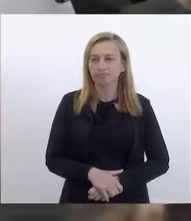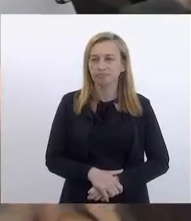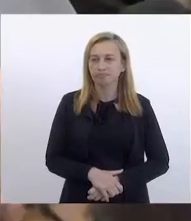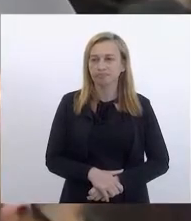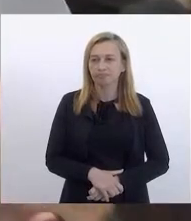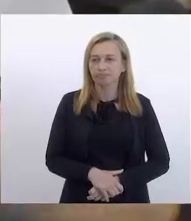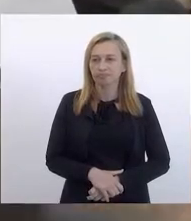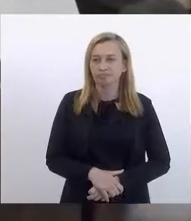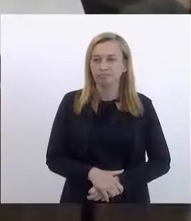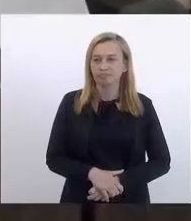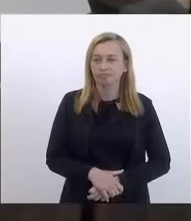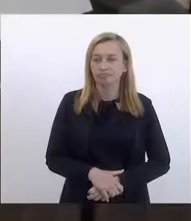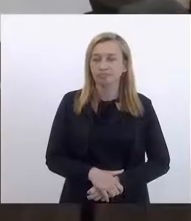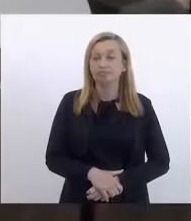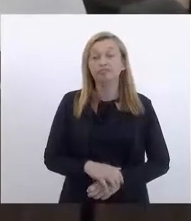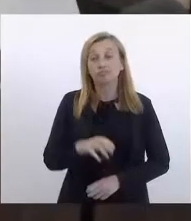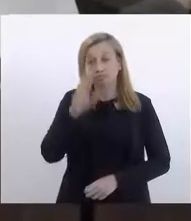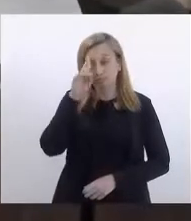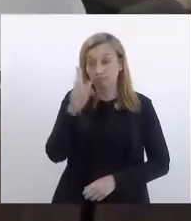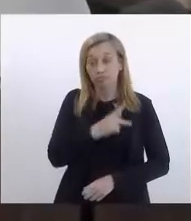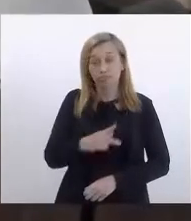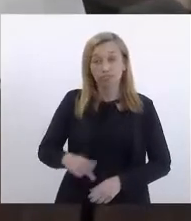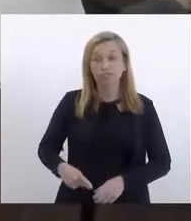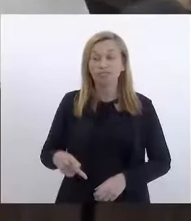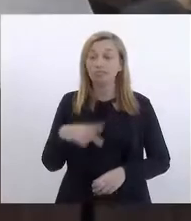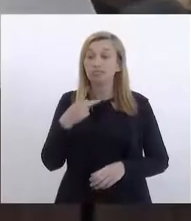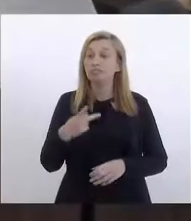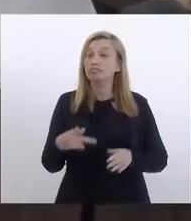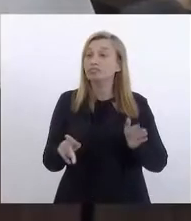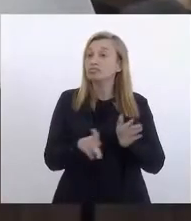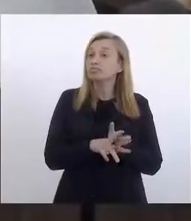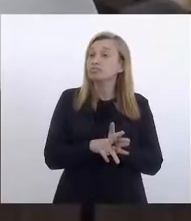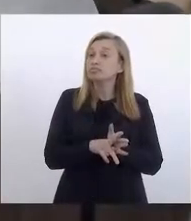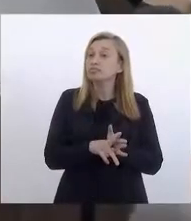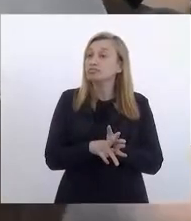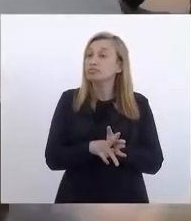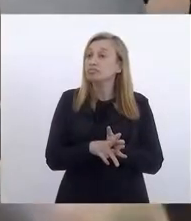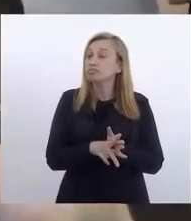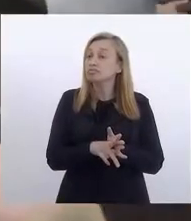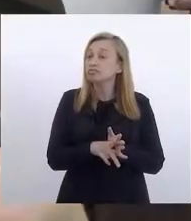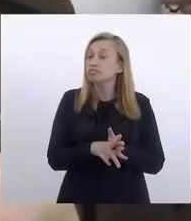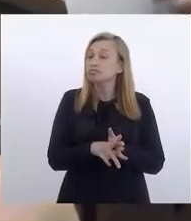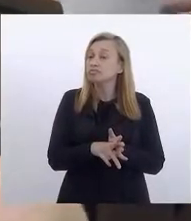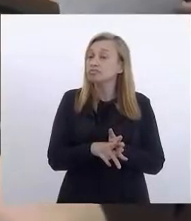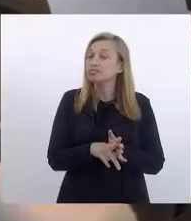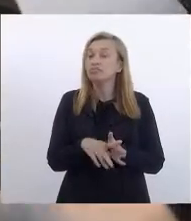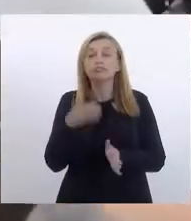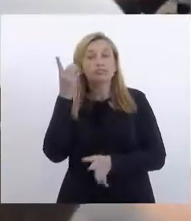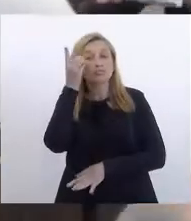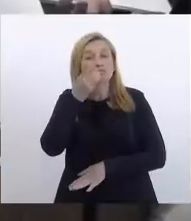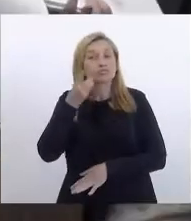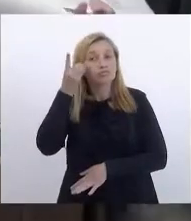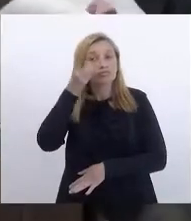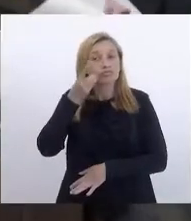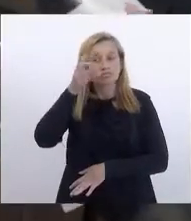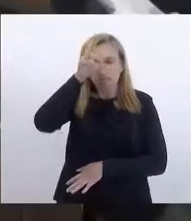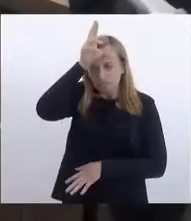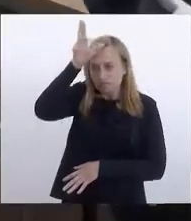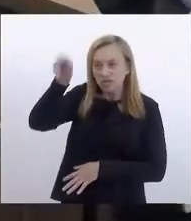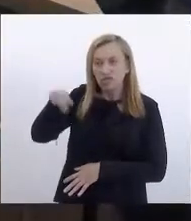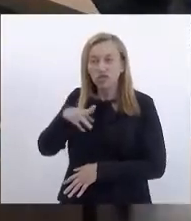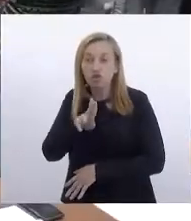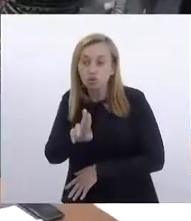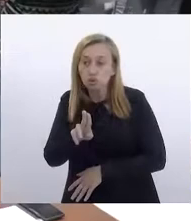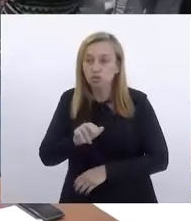Ah, senhor presidente, trata-se do projeto da deputada Tia Ju,